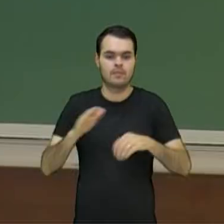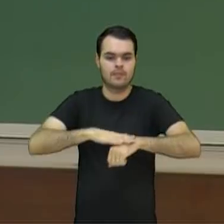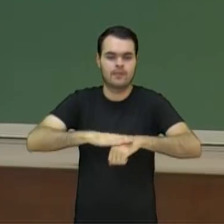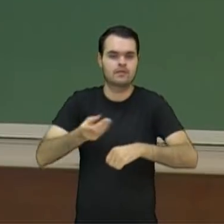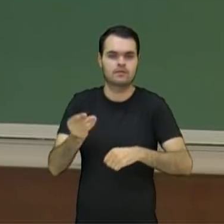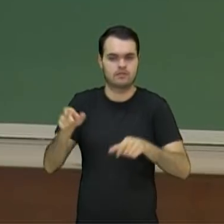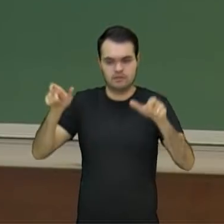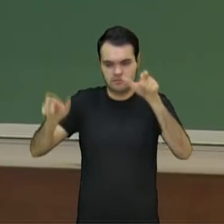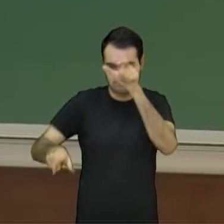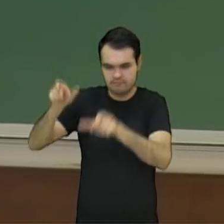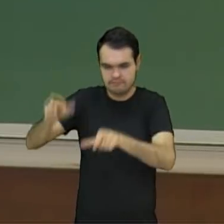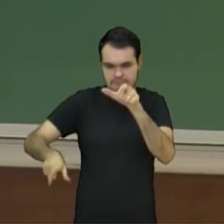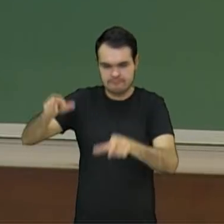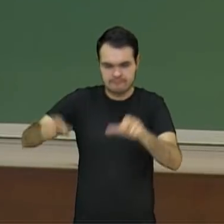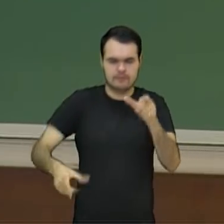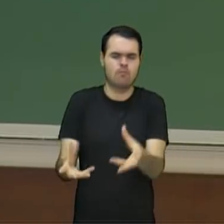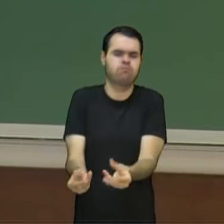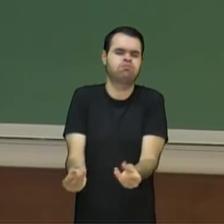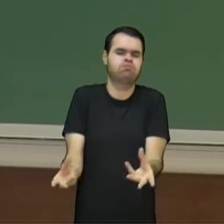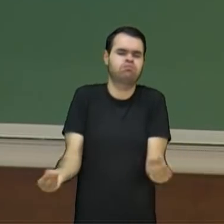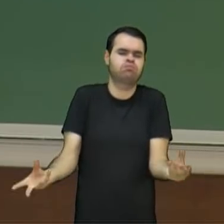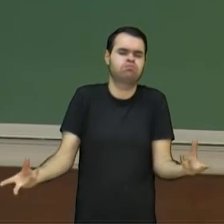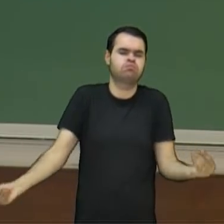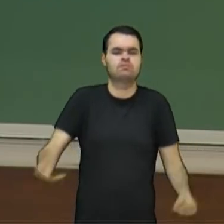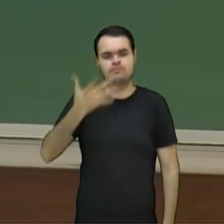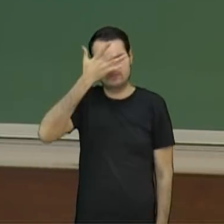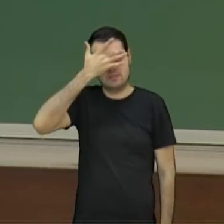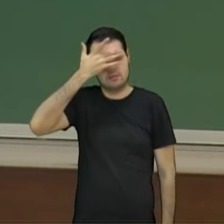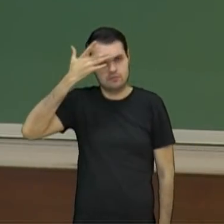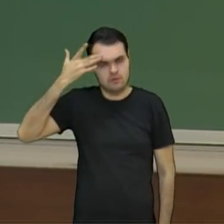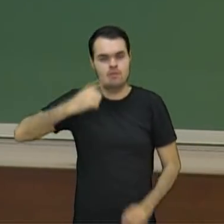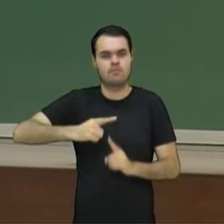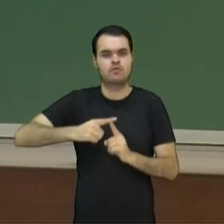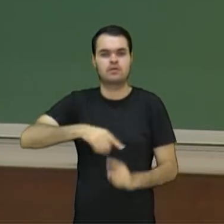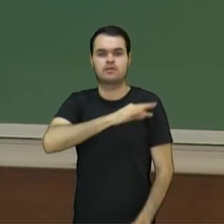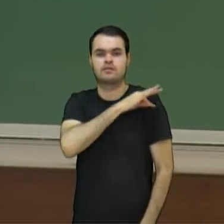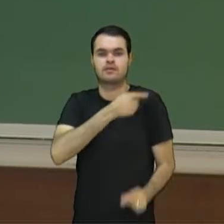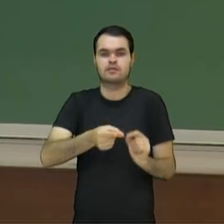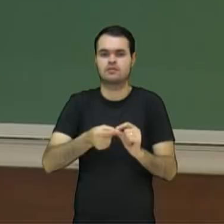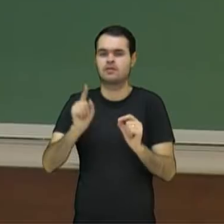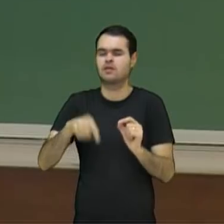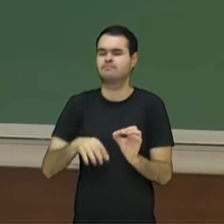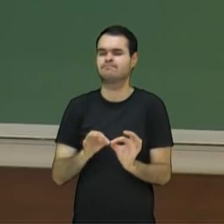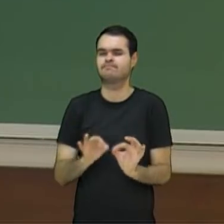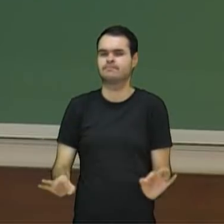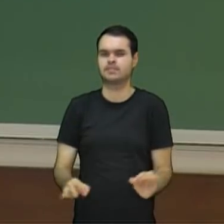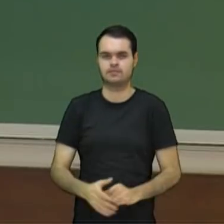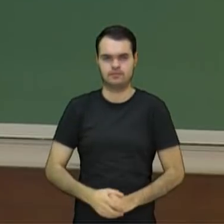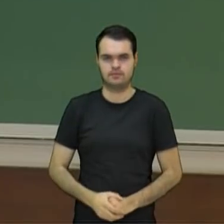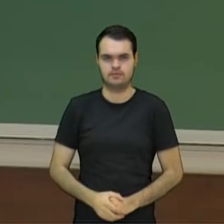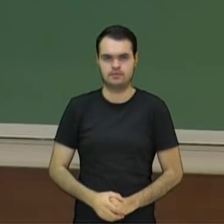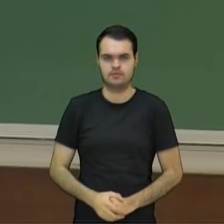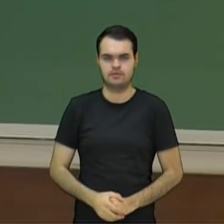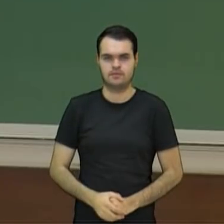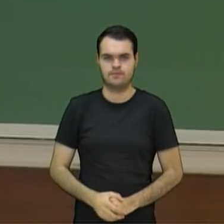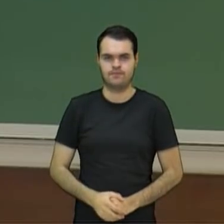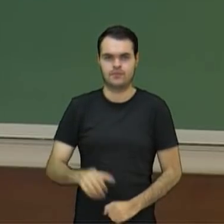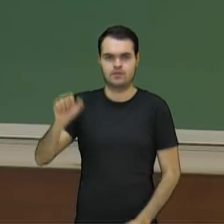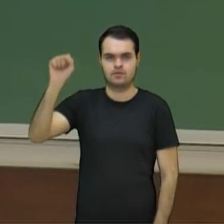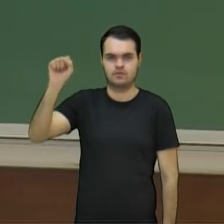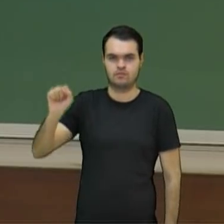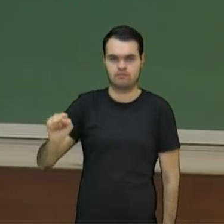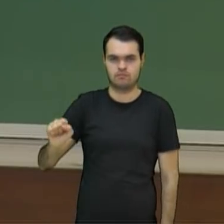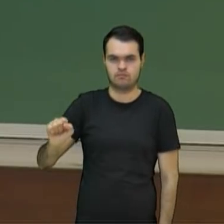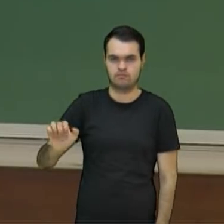precisa de muita gente para trabalhar, justamente porque as técnicas são muito simples. Então eu destaquei aqui o sudeste da